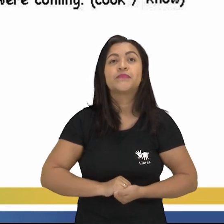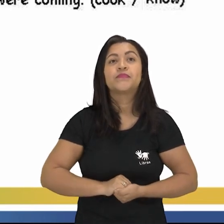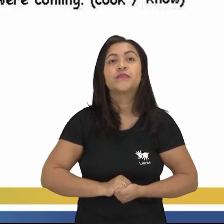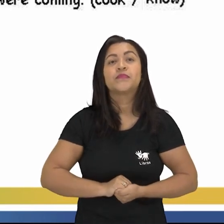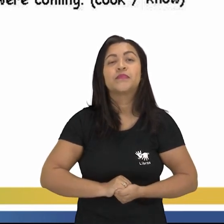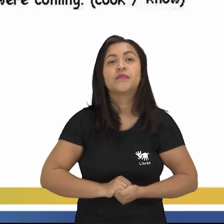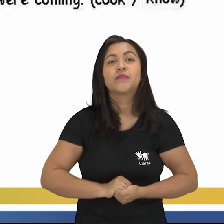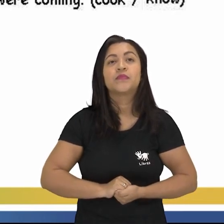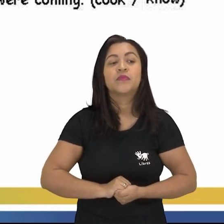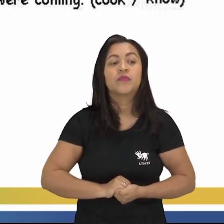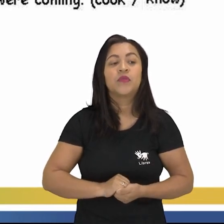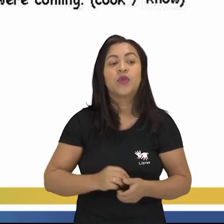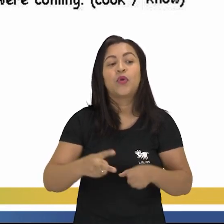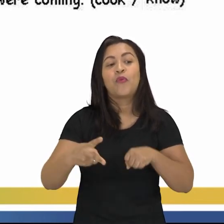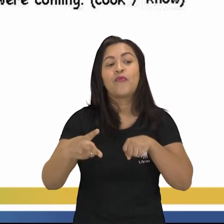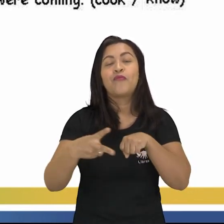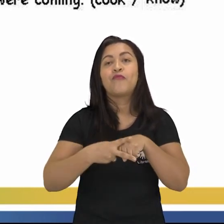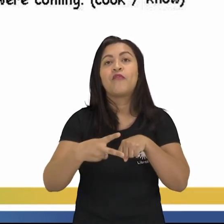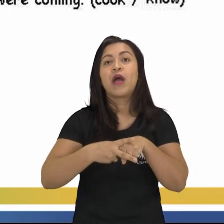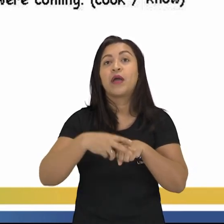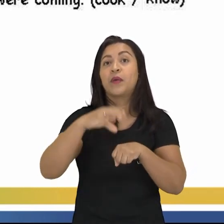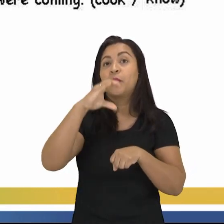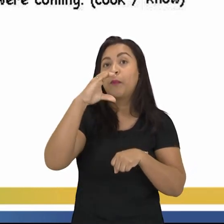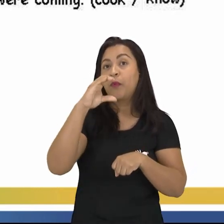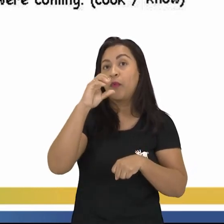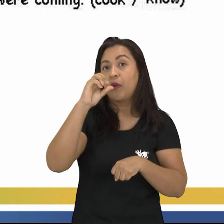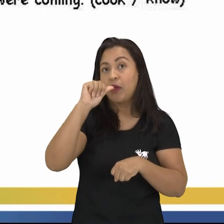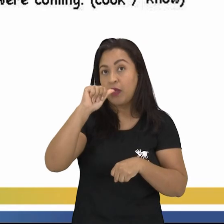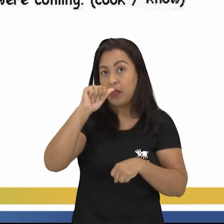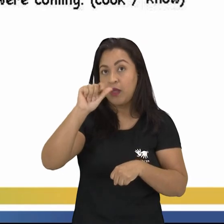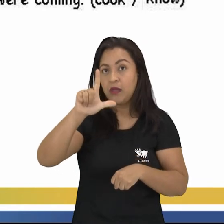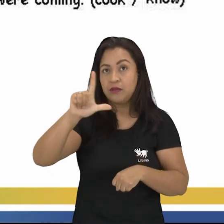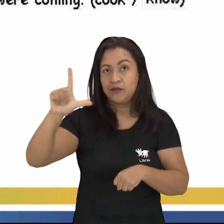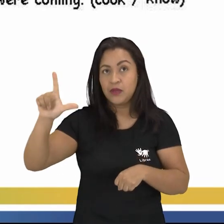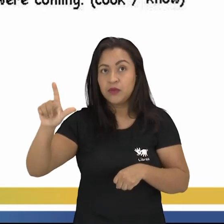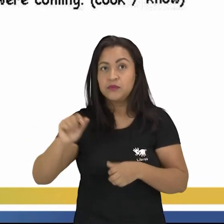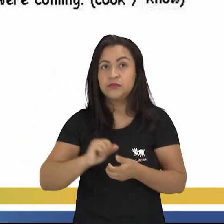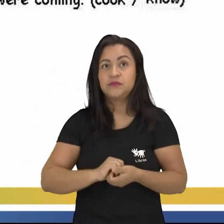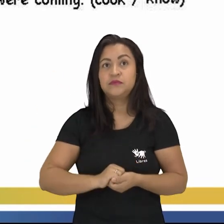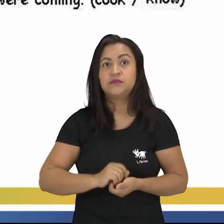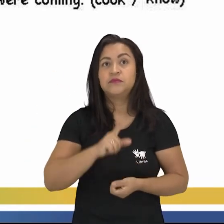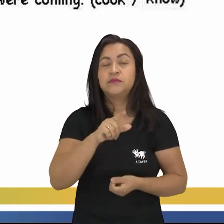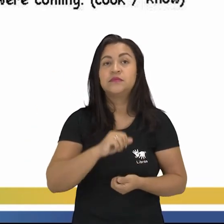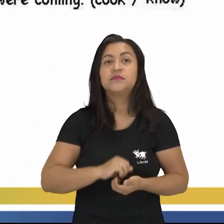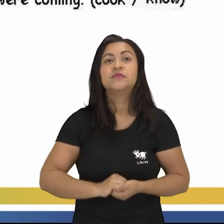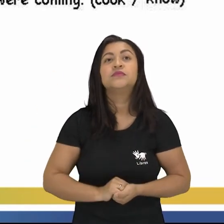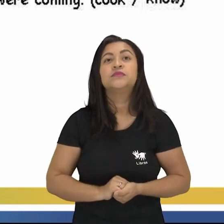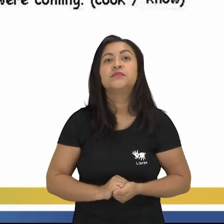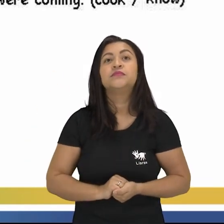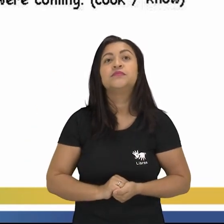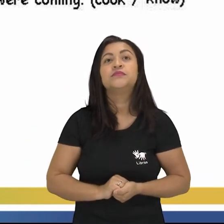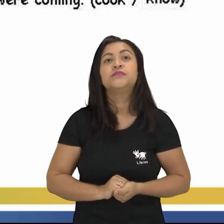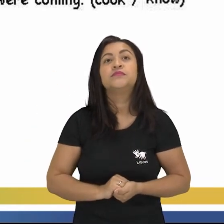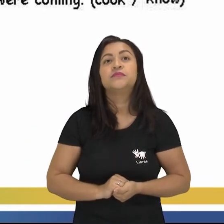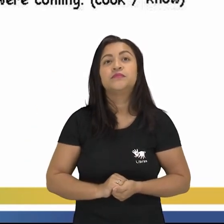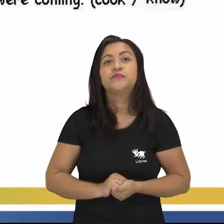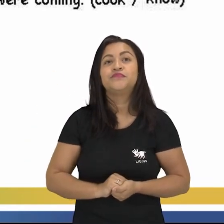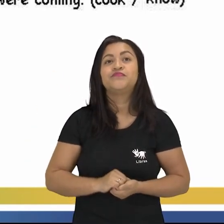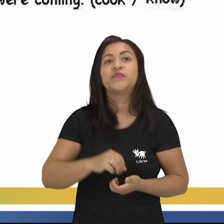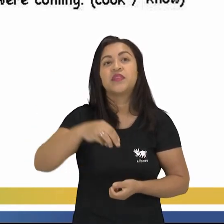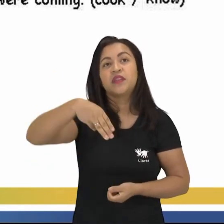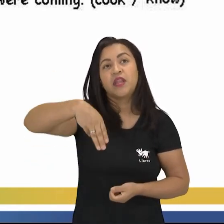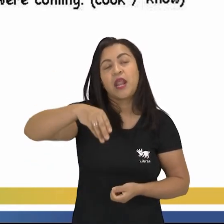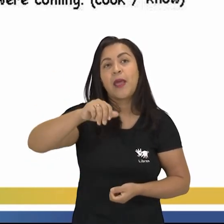que é o call no participle. Então, Mary would have called you. A Mary teria